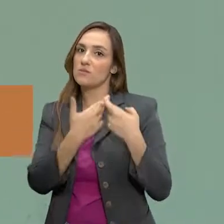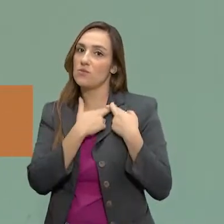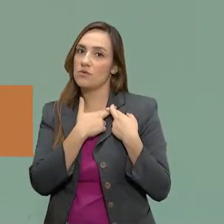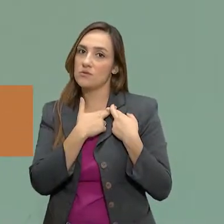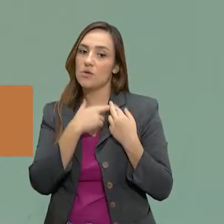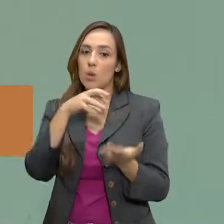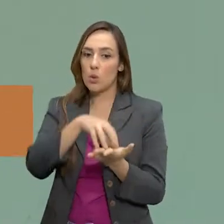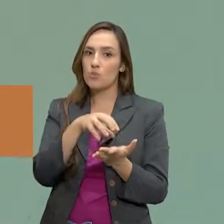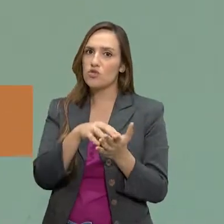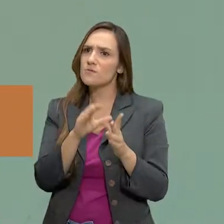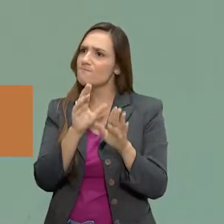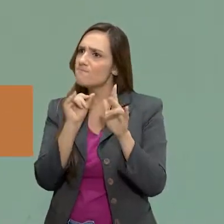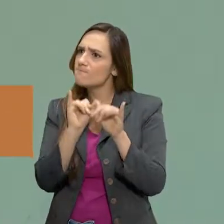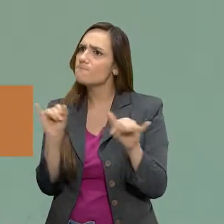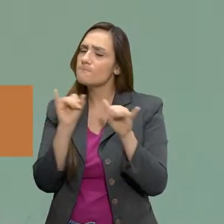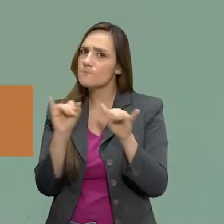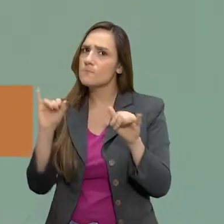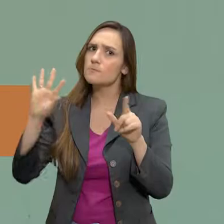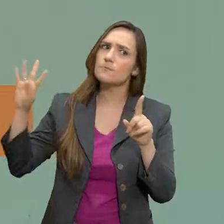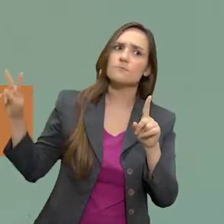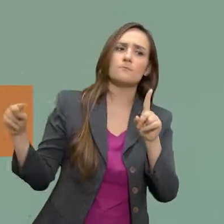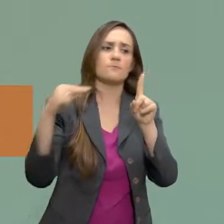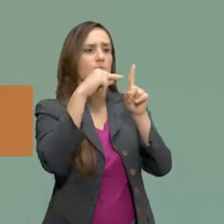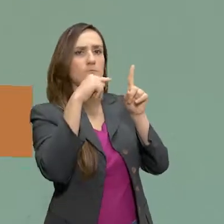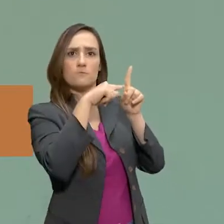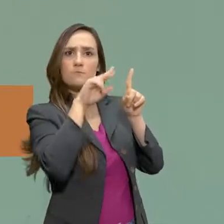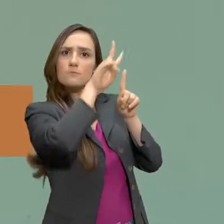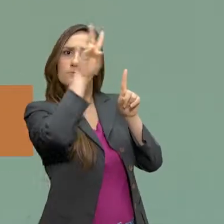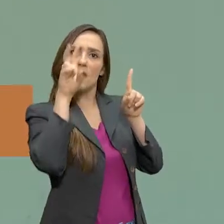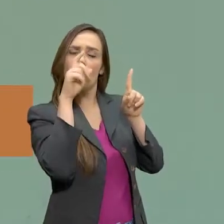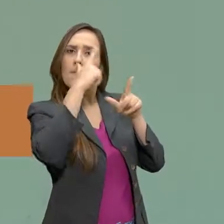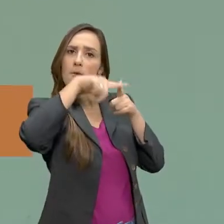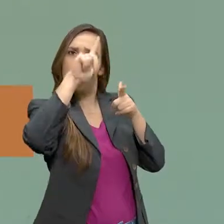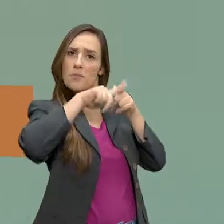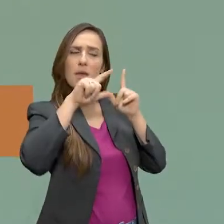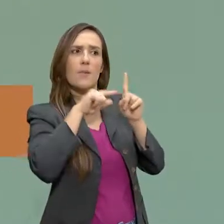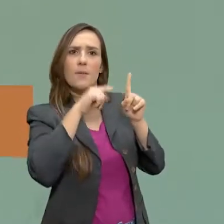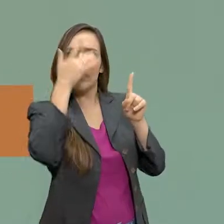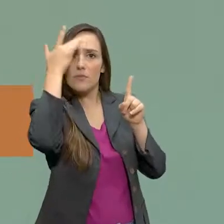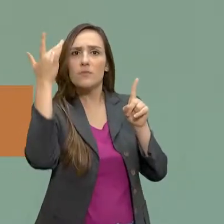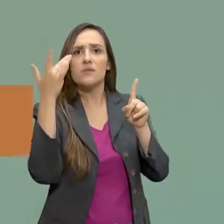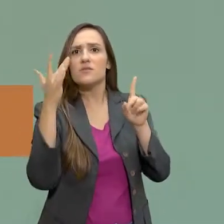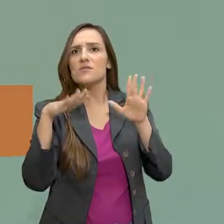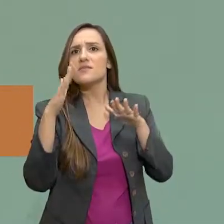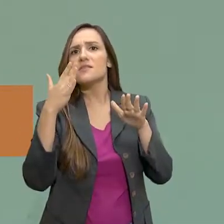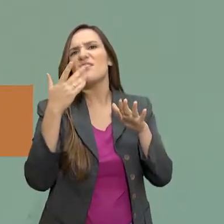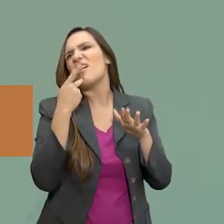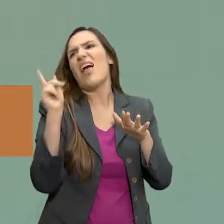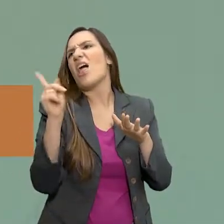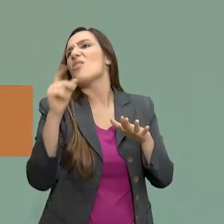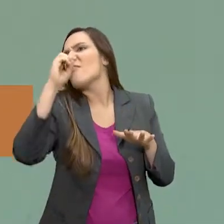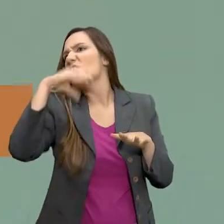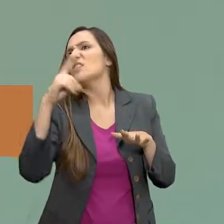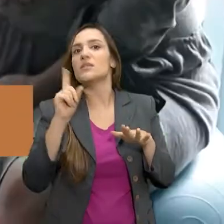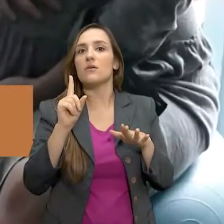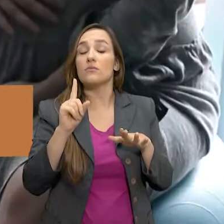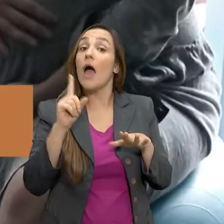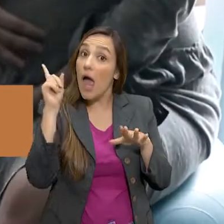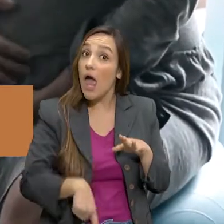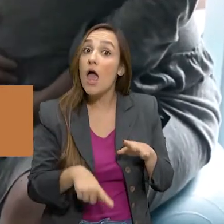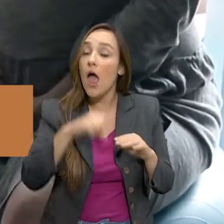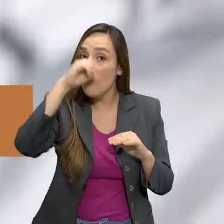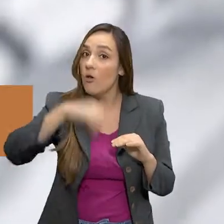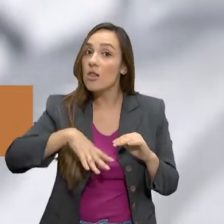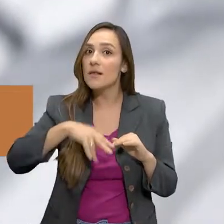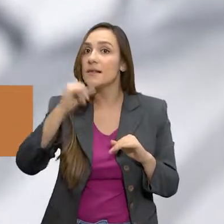responsabilidades nossa como núcleo também, de dar visibilidade, de jogar luz a algumas violências que as mulheres desconhecem, e